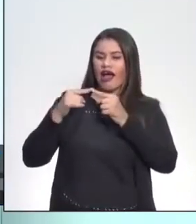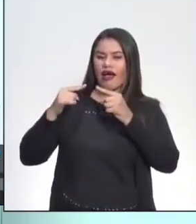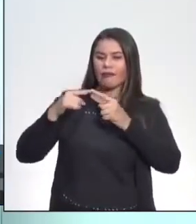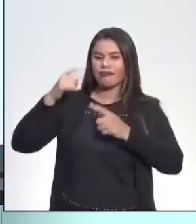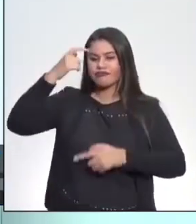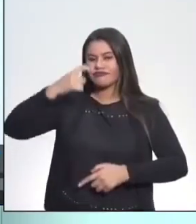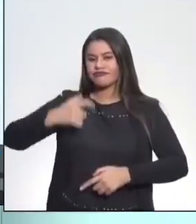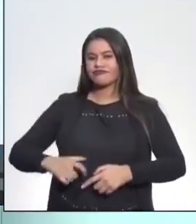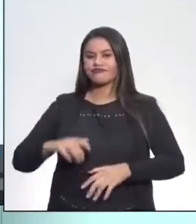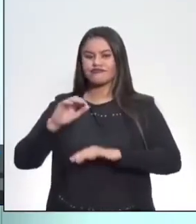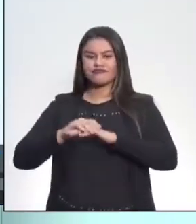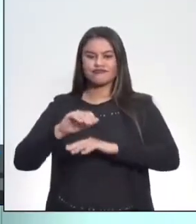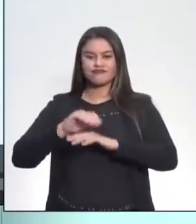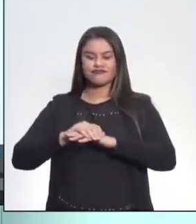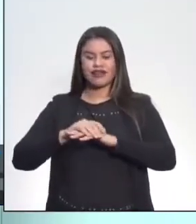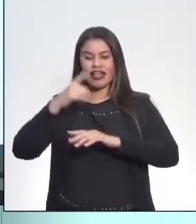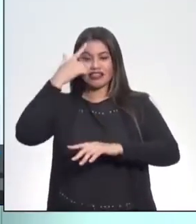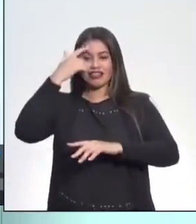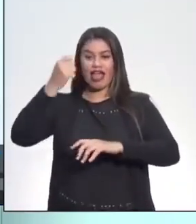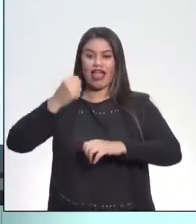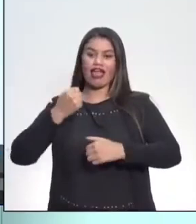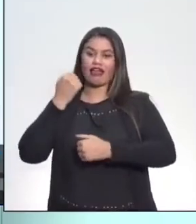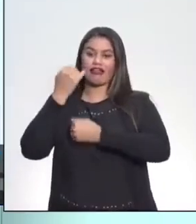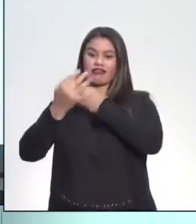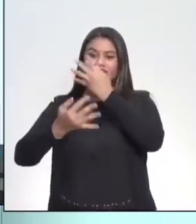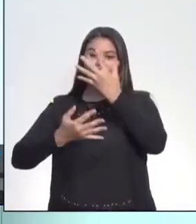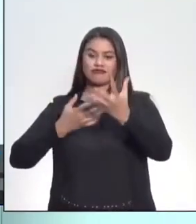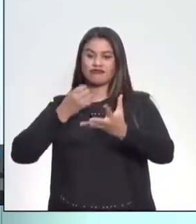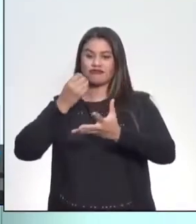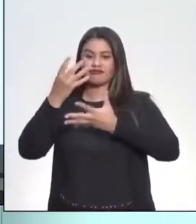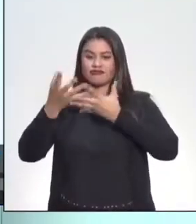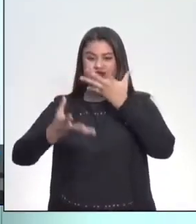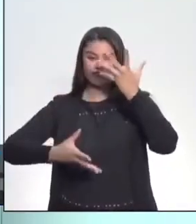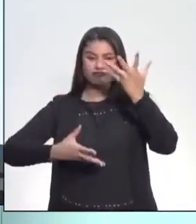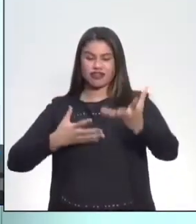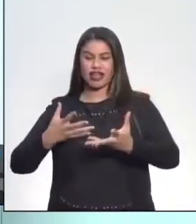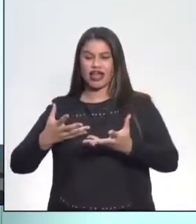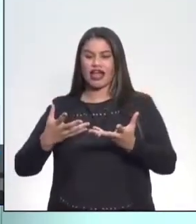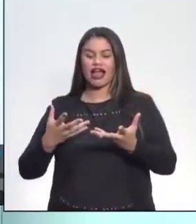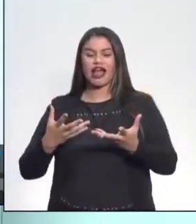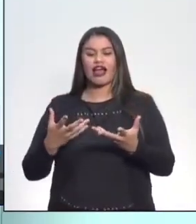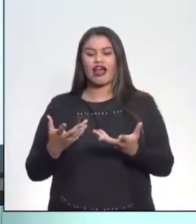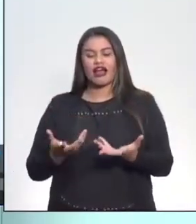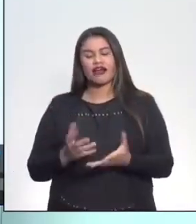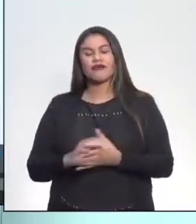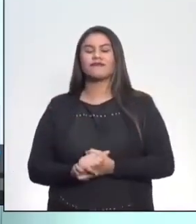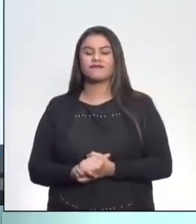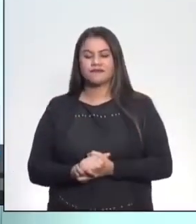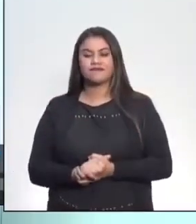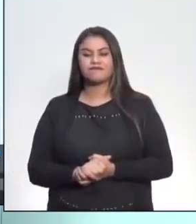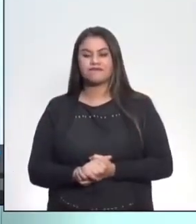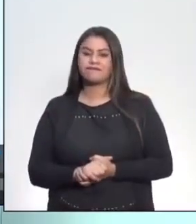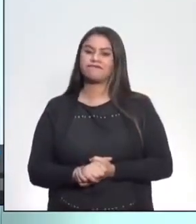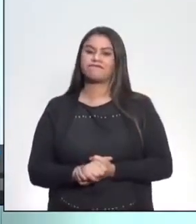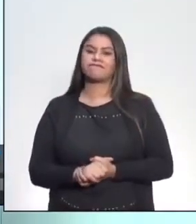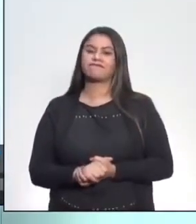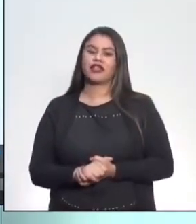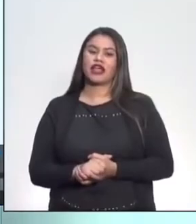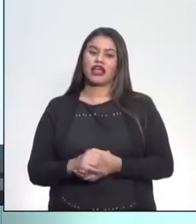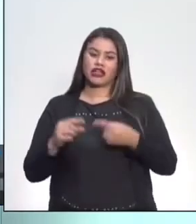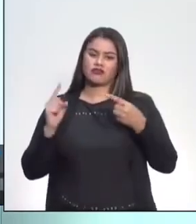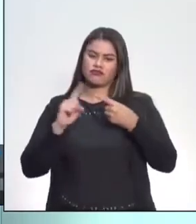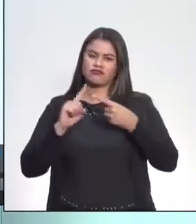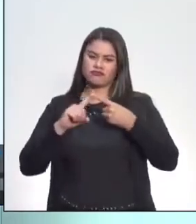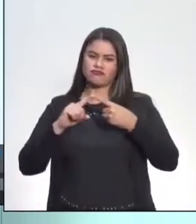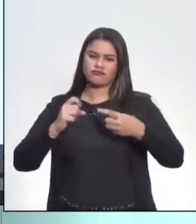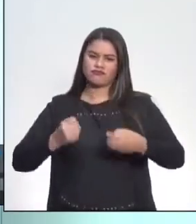fazendo, a gente quer expressar uma ideia. A gente quer transmitir uma ideia, transmitir um conceito, enfim. Tá? Então, é uma forma de se